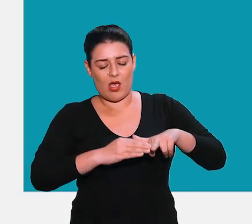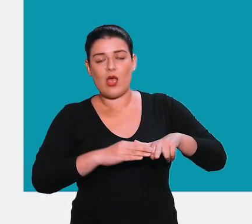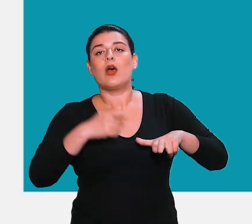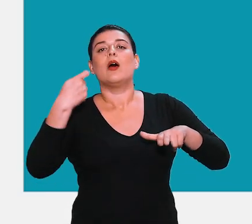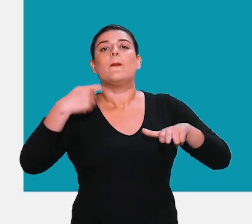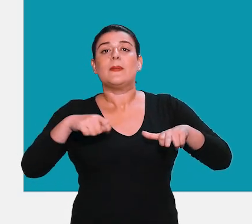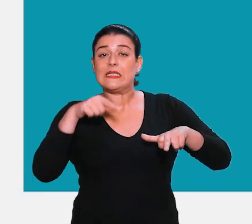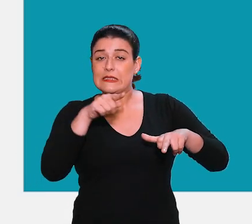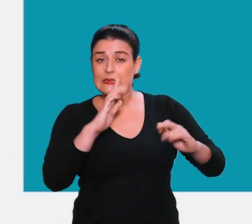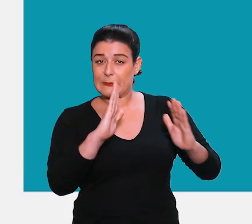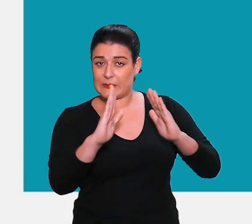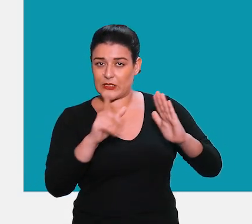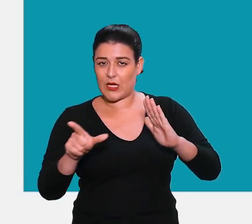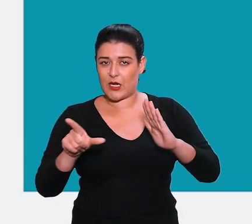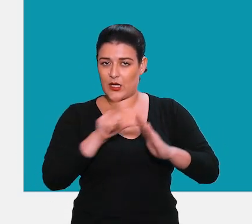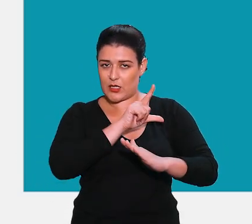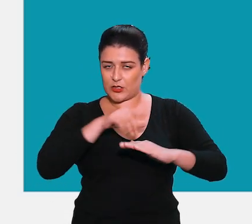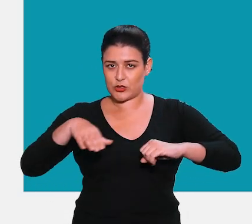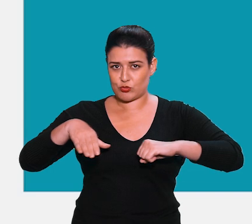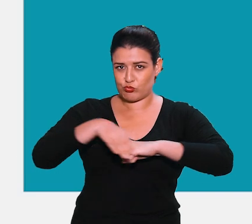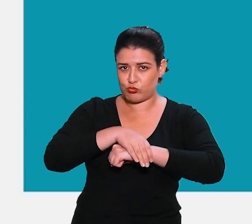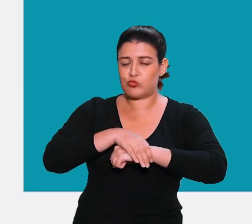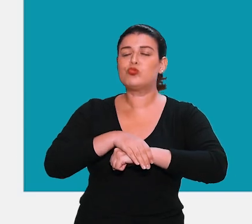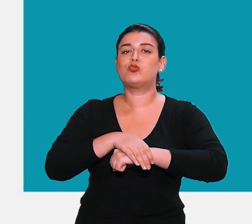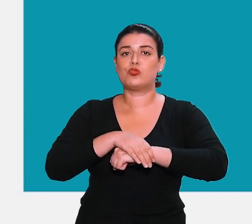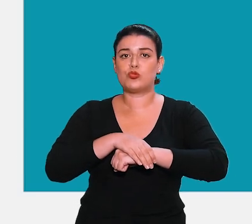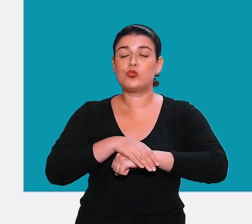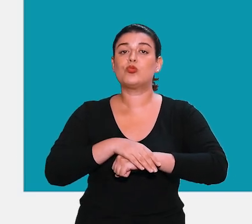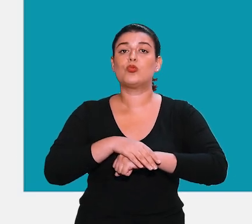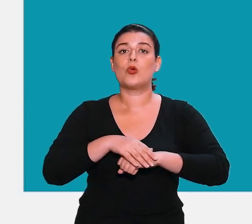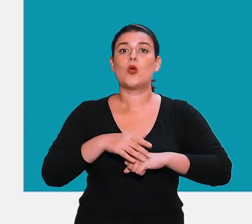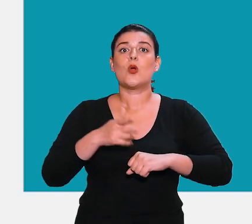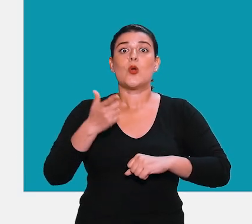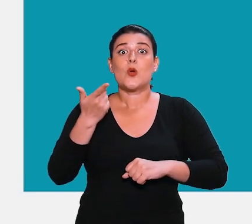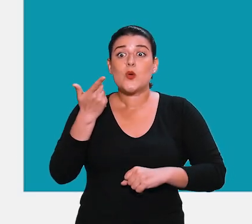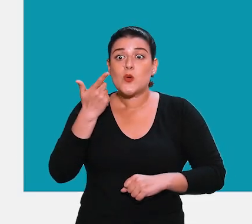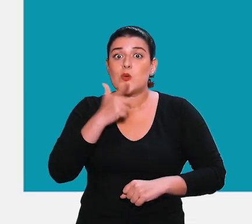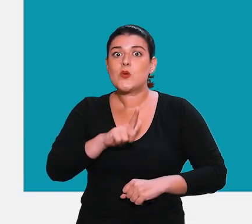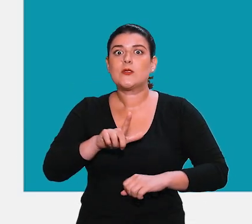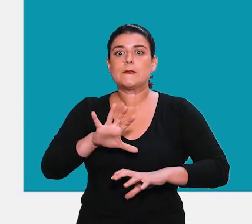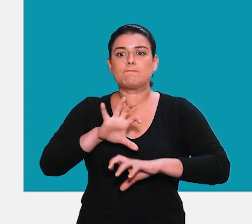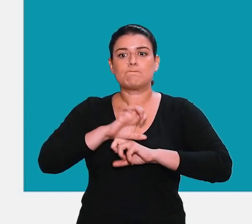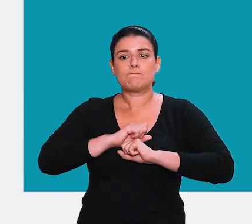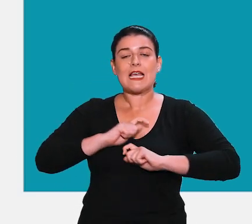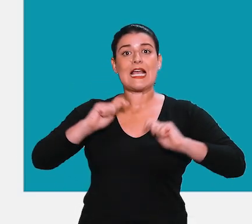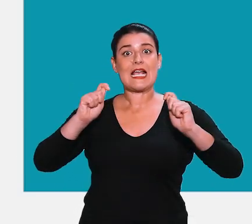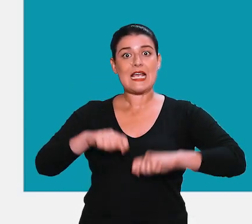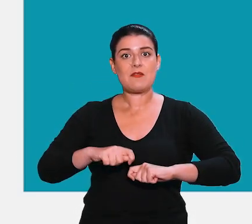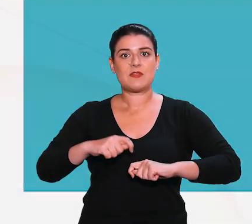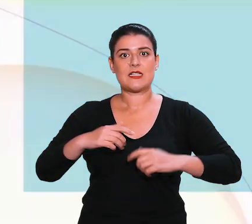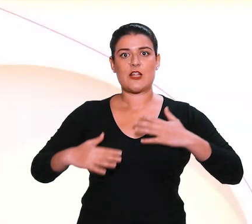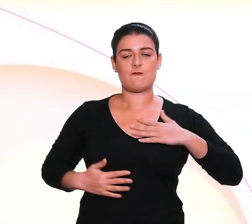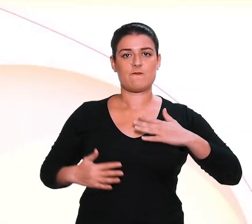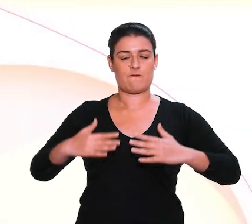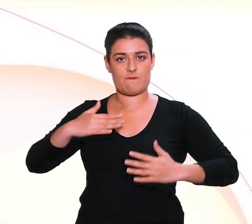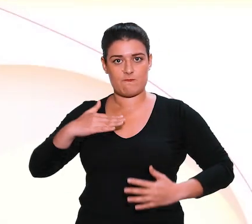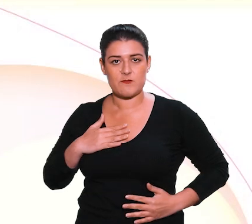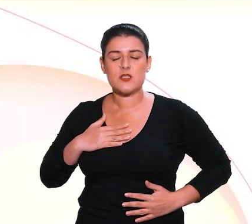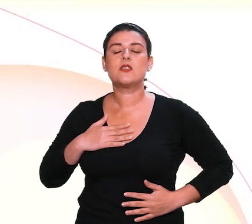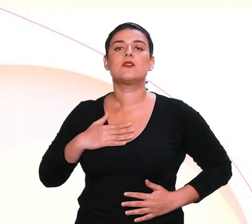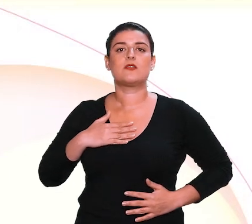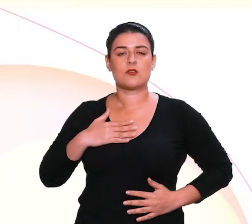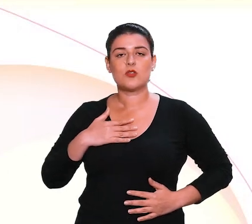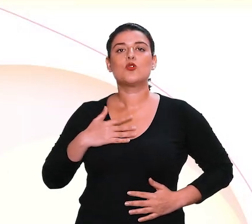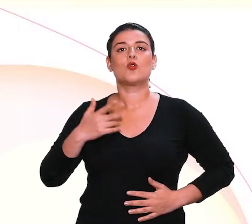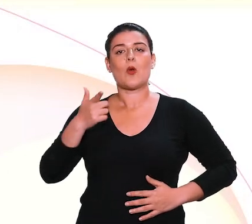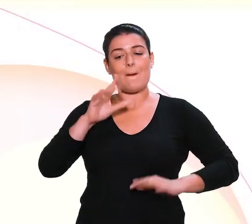ele precisa, nessa fase pré-protética, ganhar aptidão e condicionamento físicos